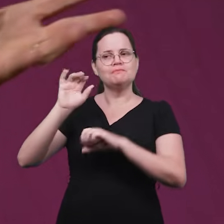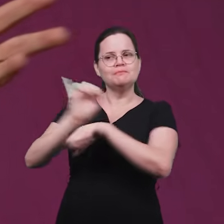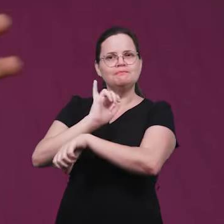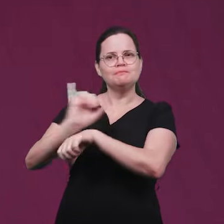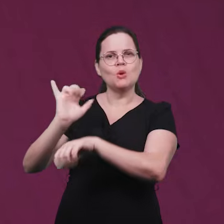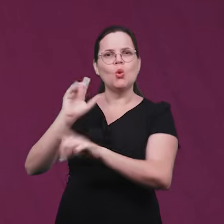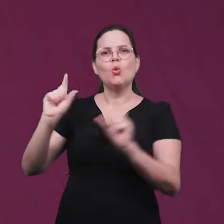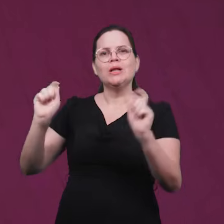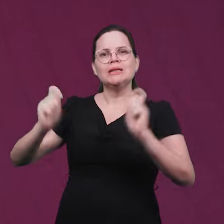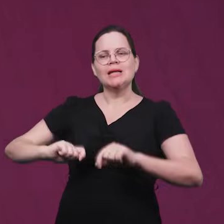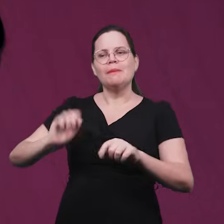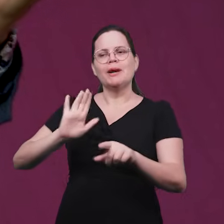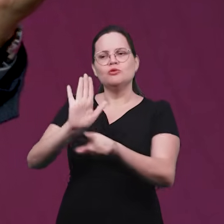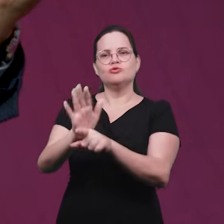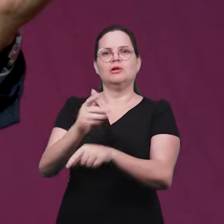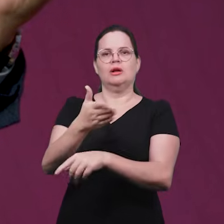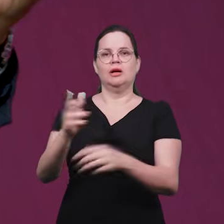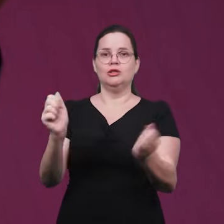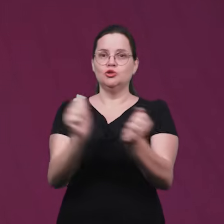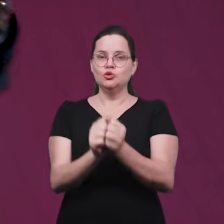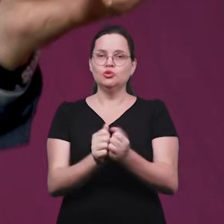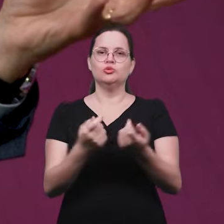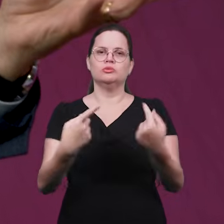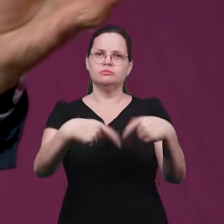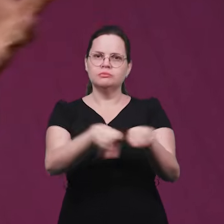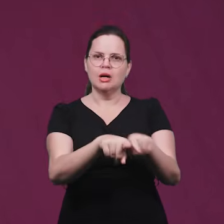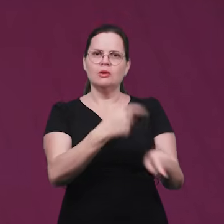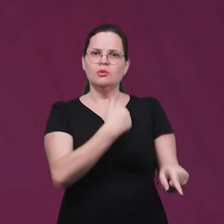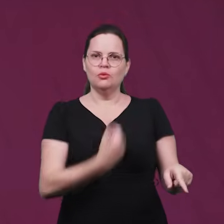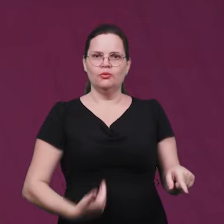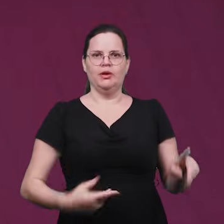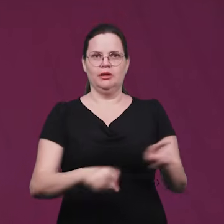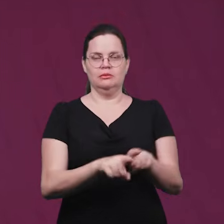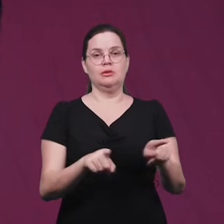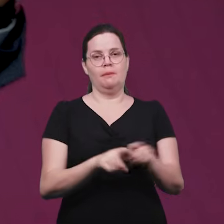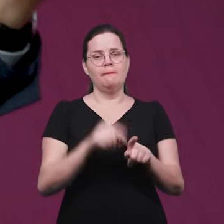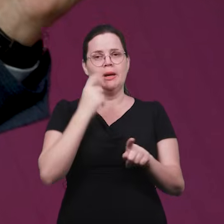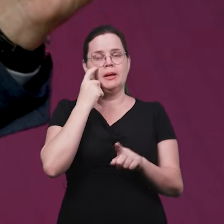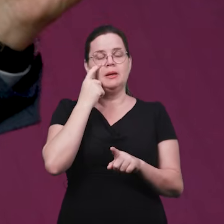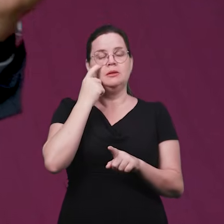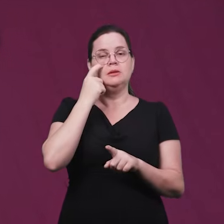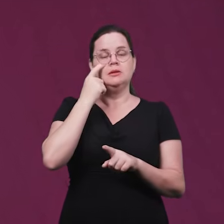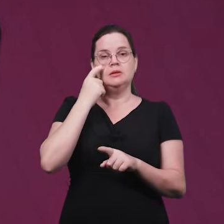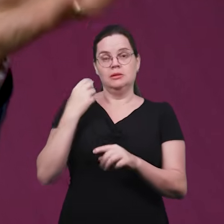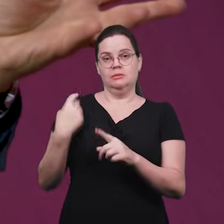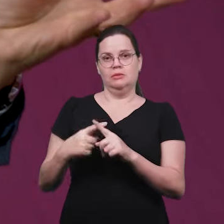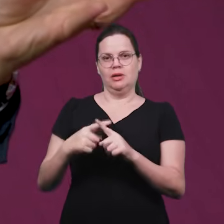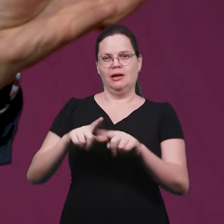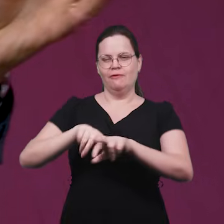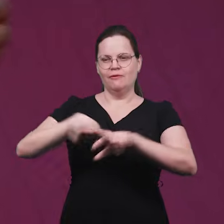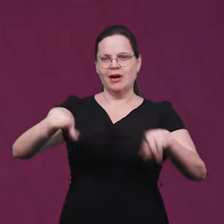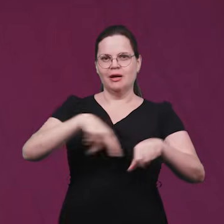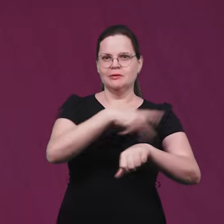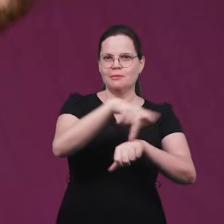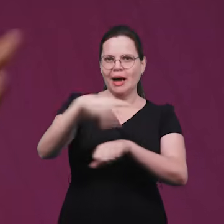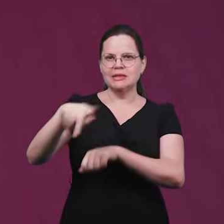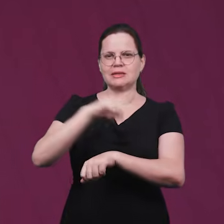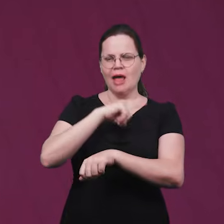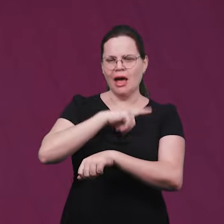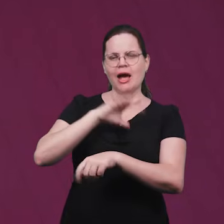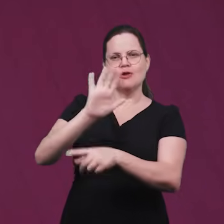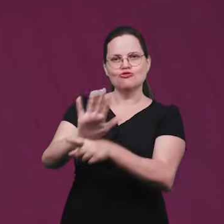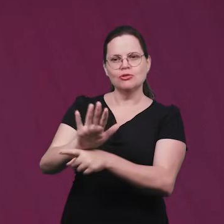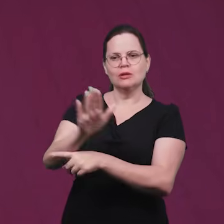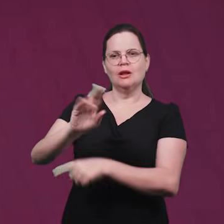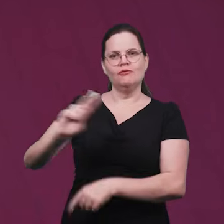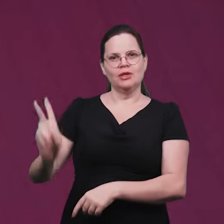juntamente com outras forças governamentais de muitos países, forças